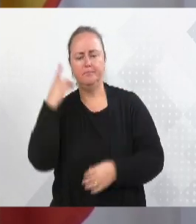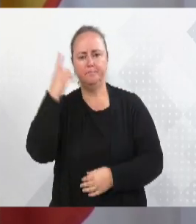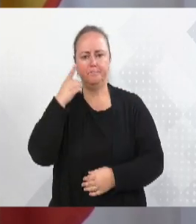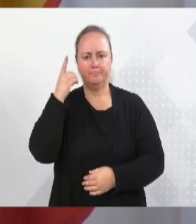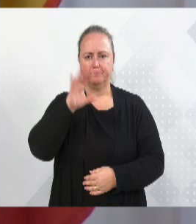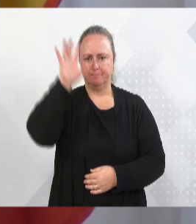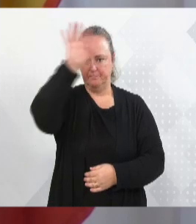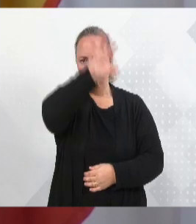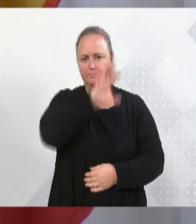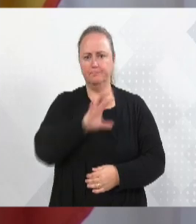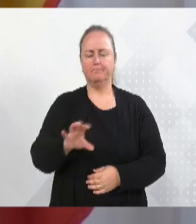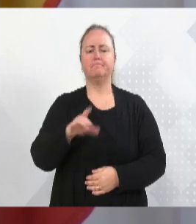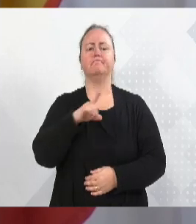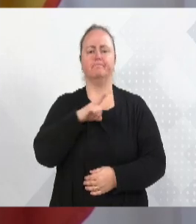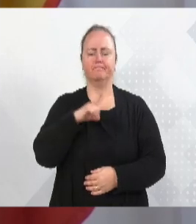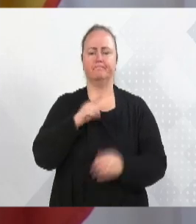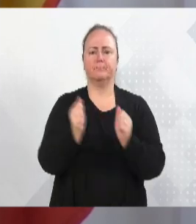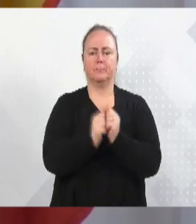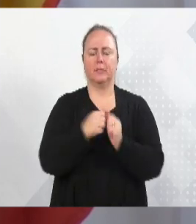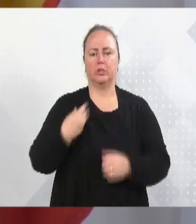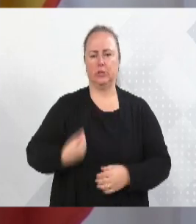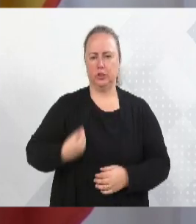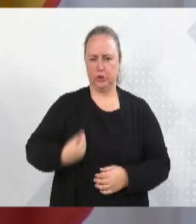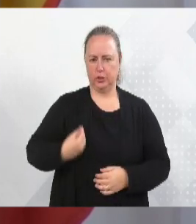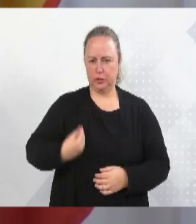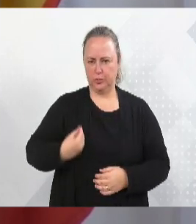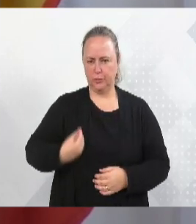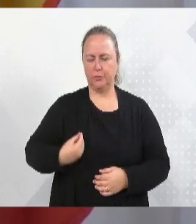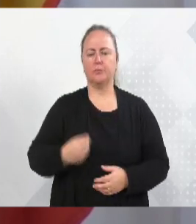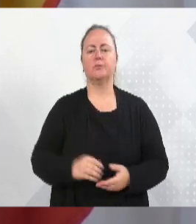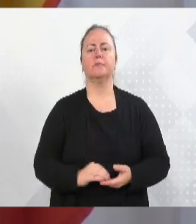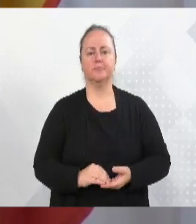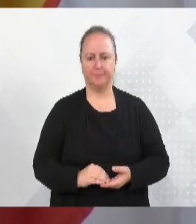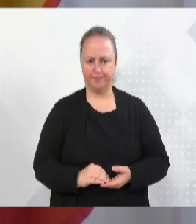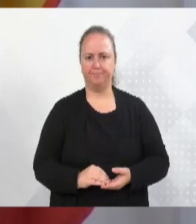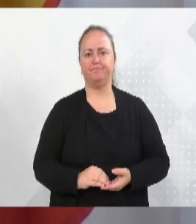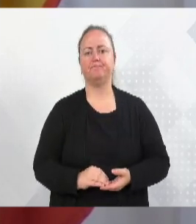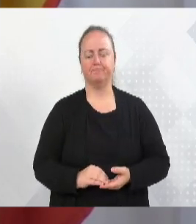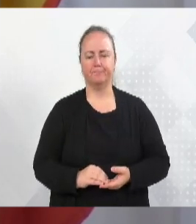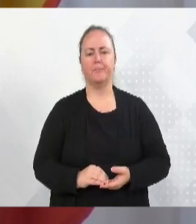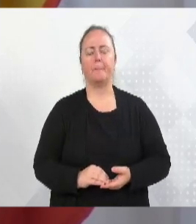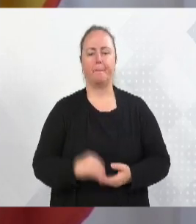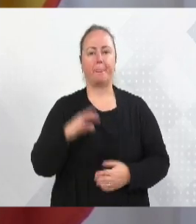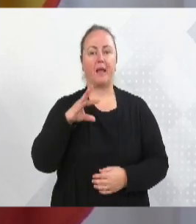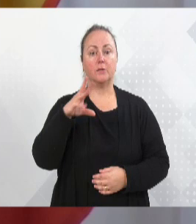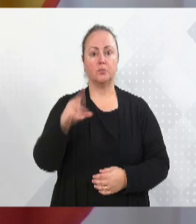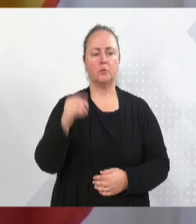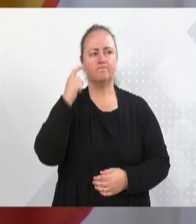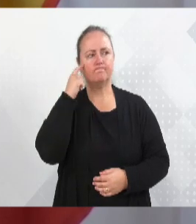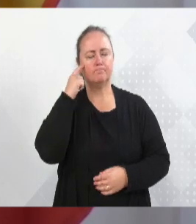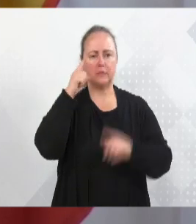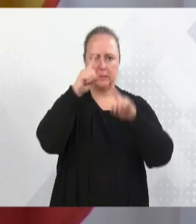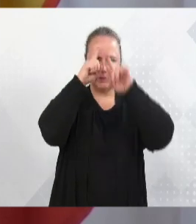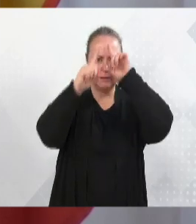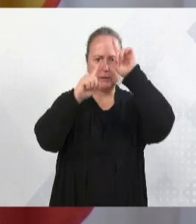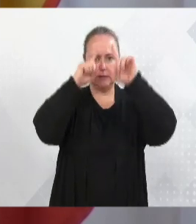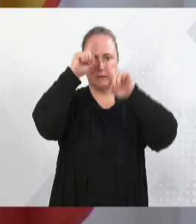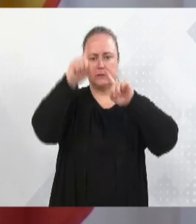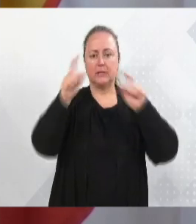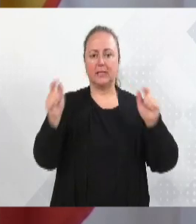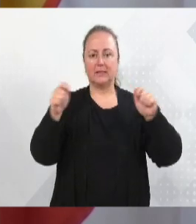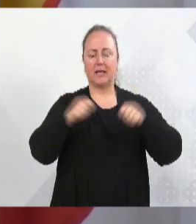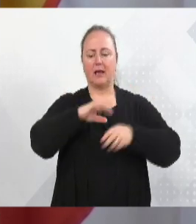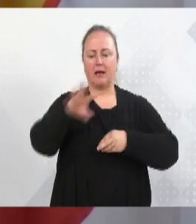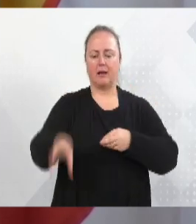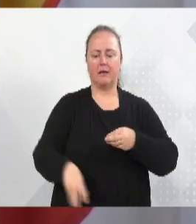do Brasil, Alagoas, Paraná e por aí afora, todos saíram daqui com pensamentos, ideias que podem